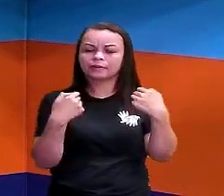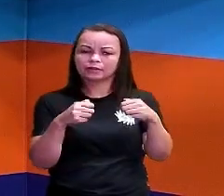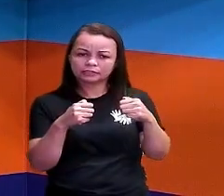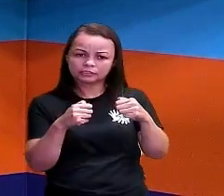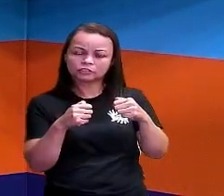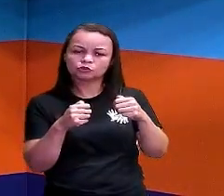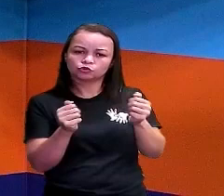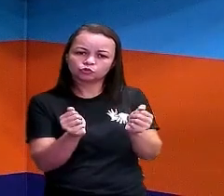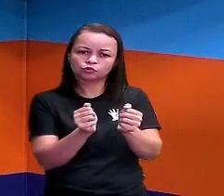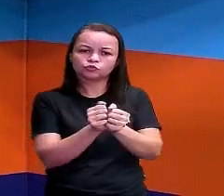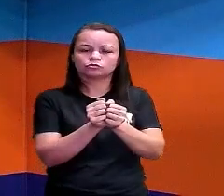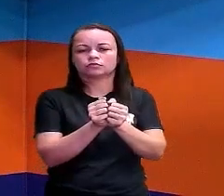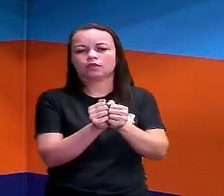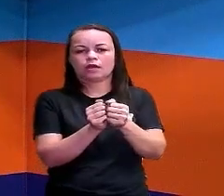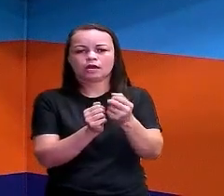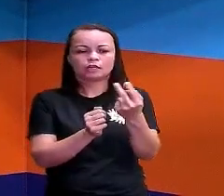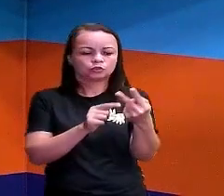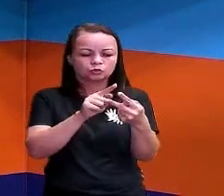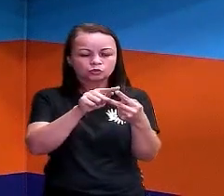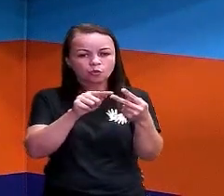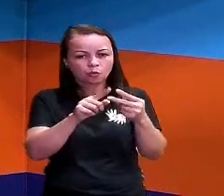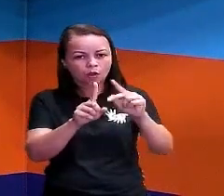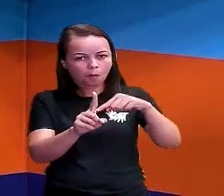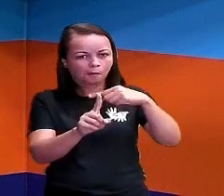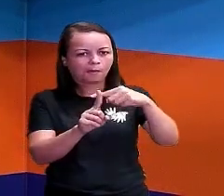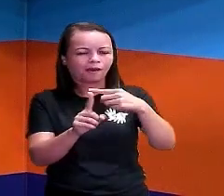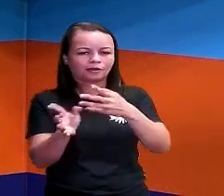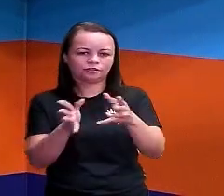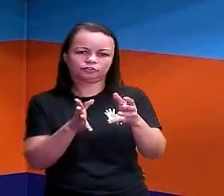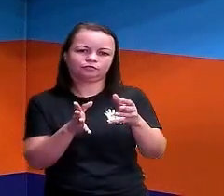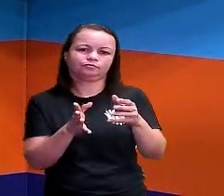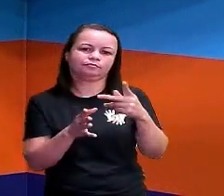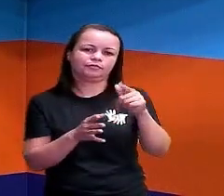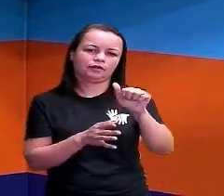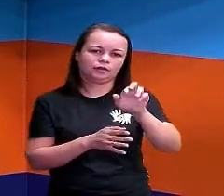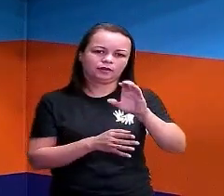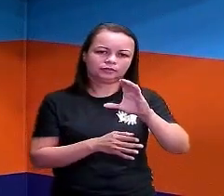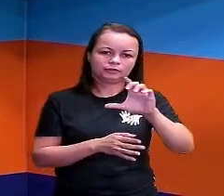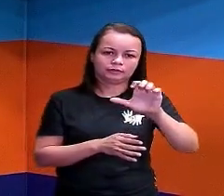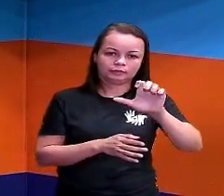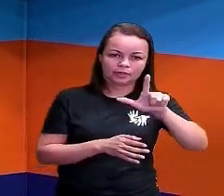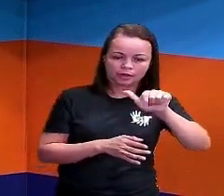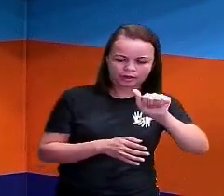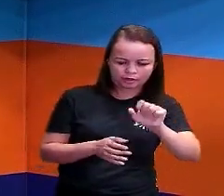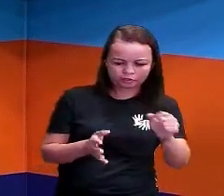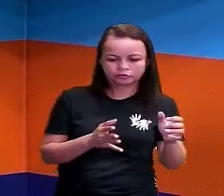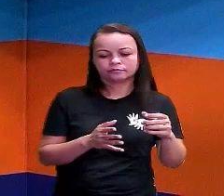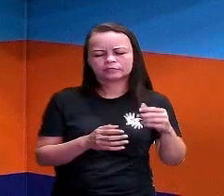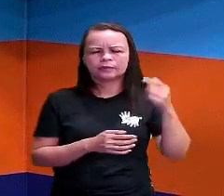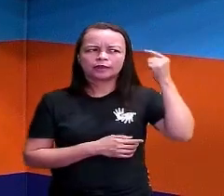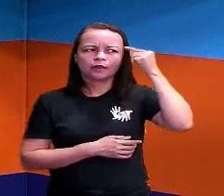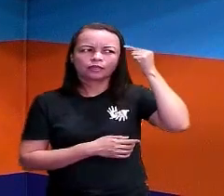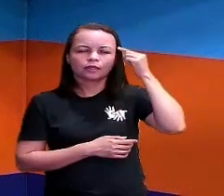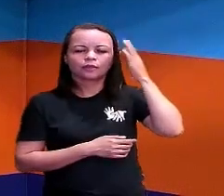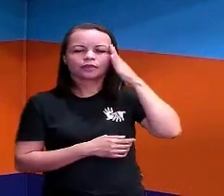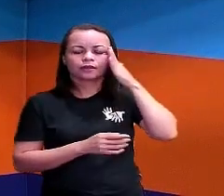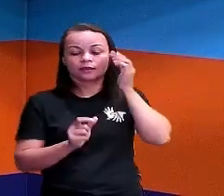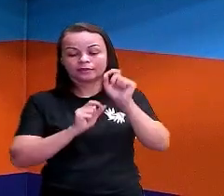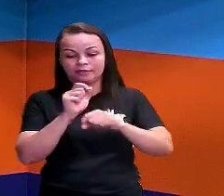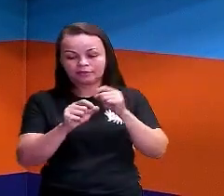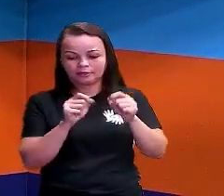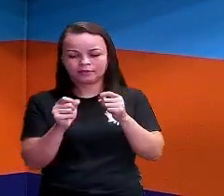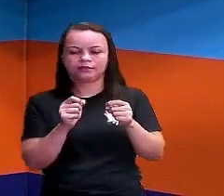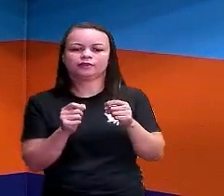duas ou mais parcelas. Então, aí eu preciso ter em mente que eu vou ter parcelas, né, valores a